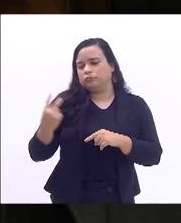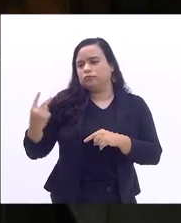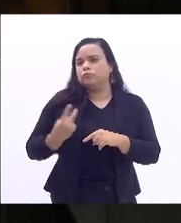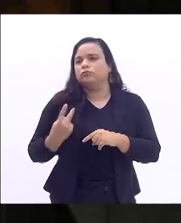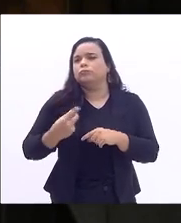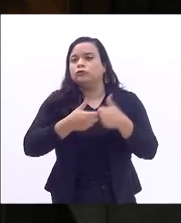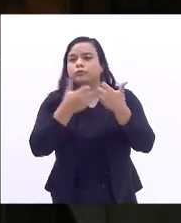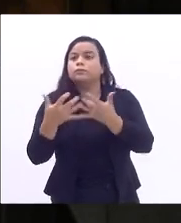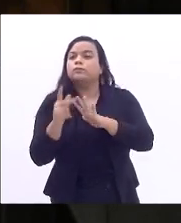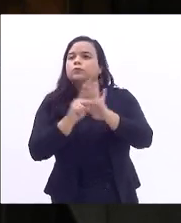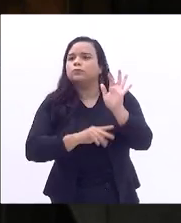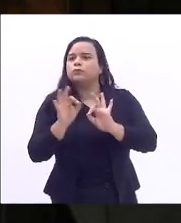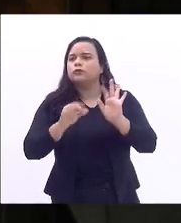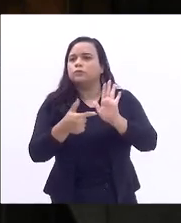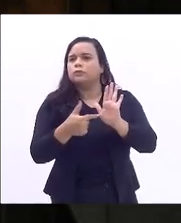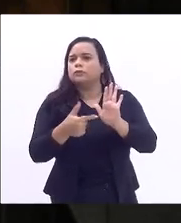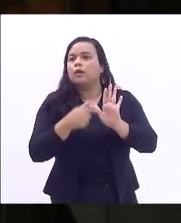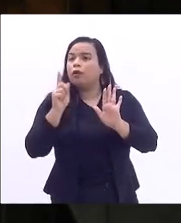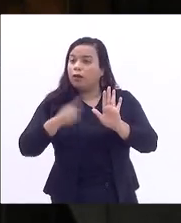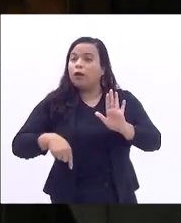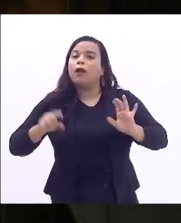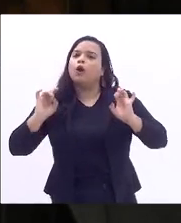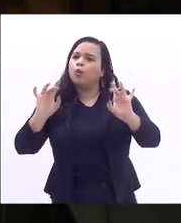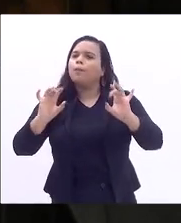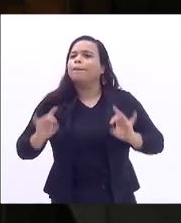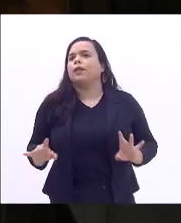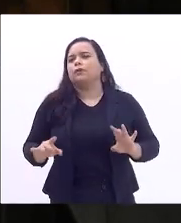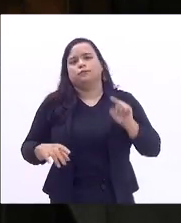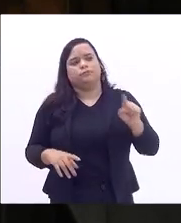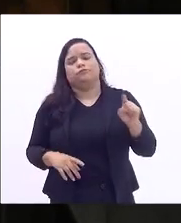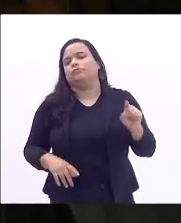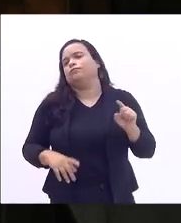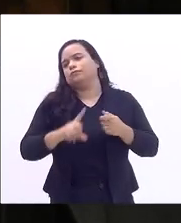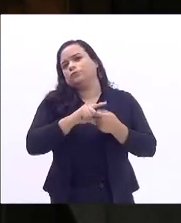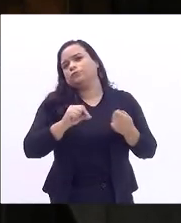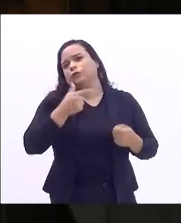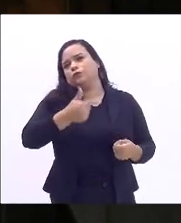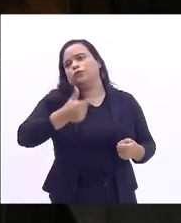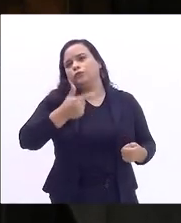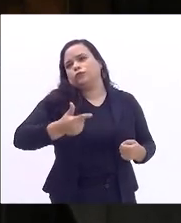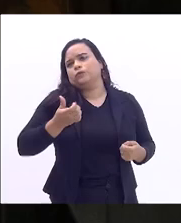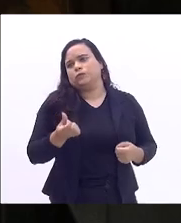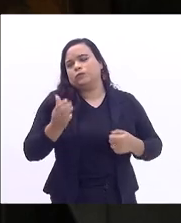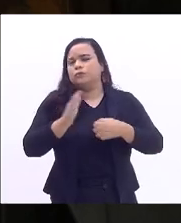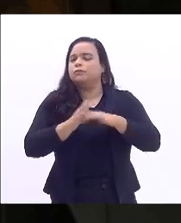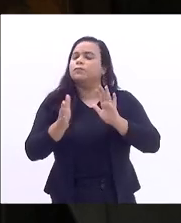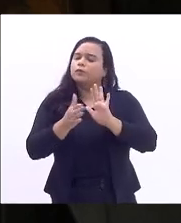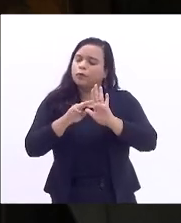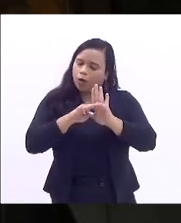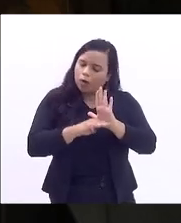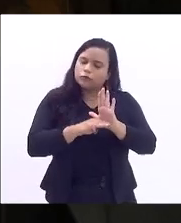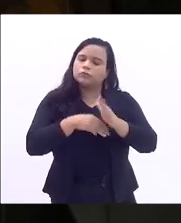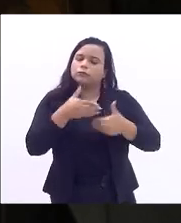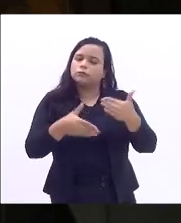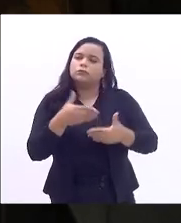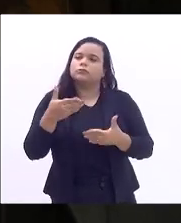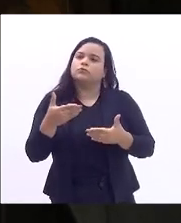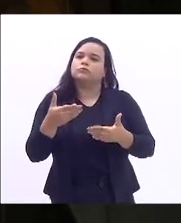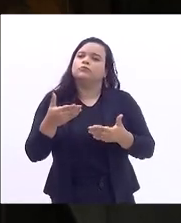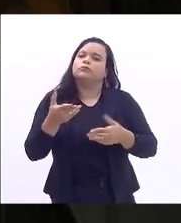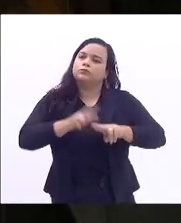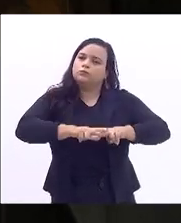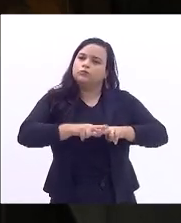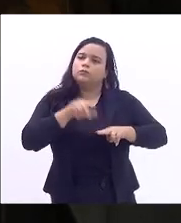deve-se fazer o cumpra-se desse artigo 226 do código de processo penal nos termos